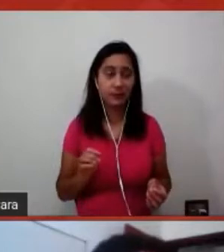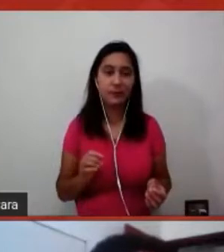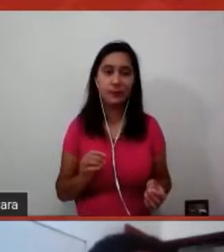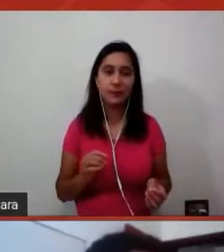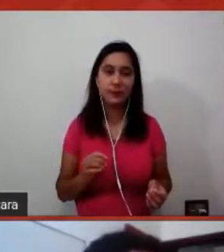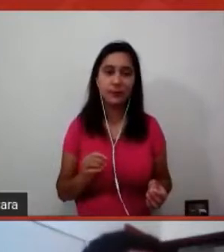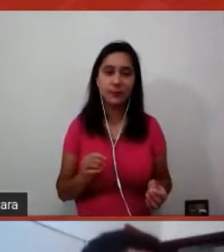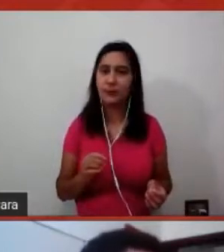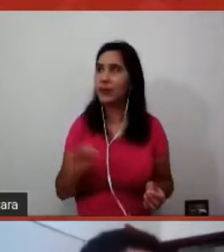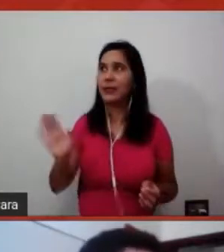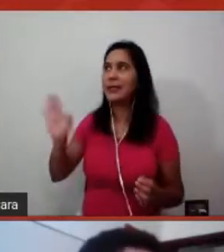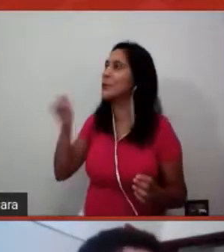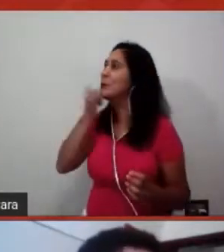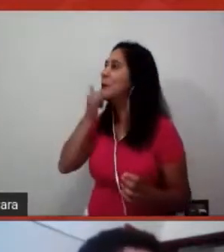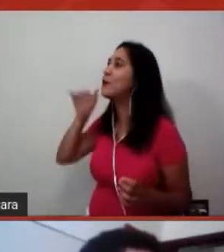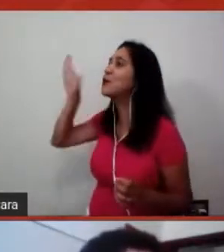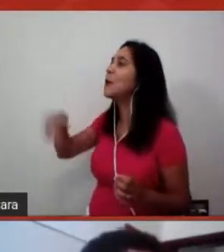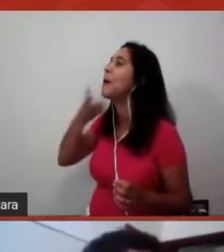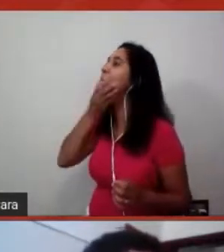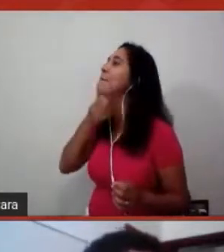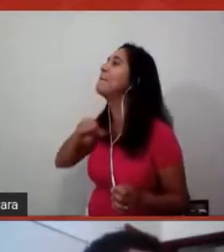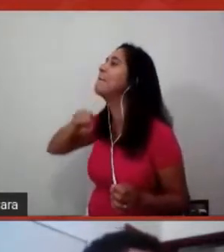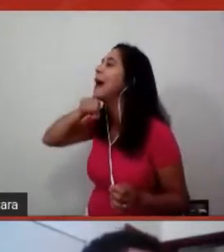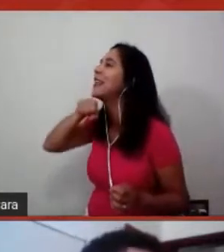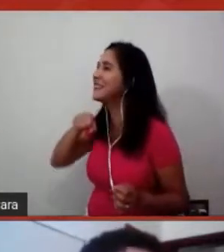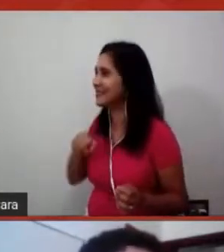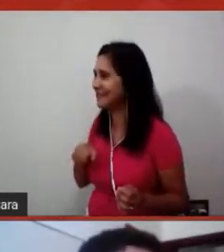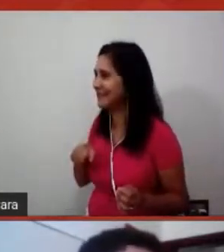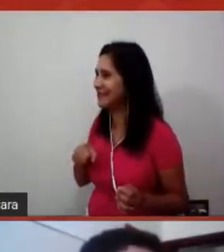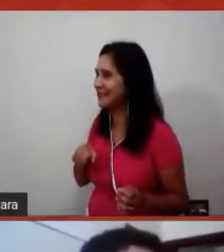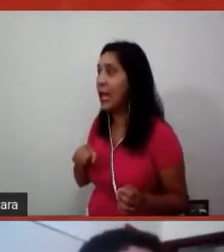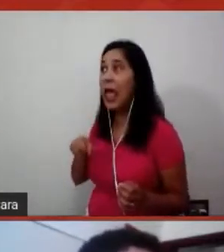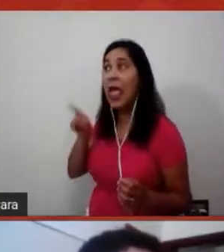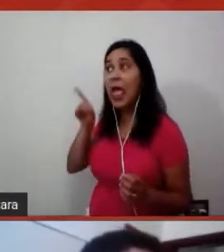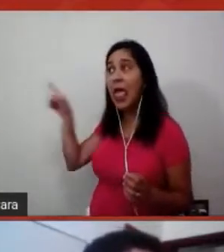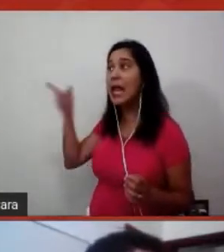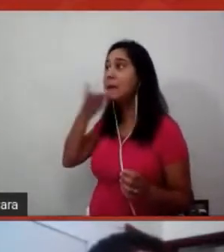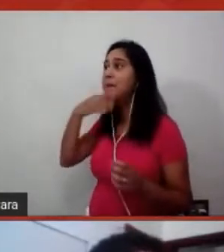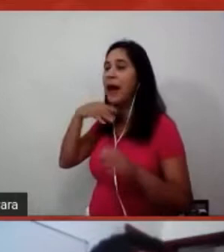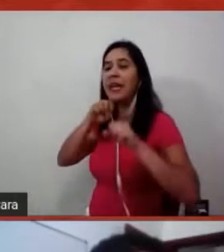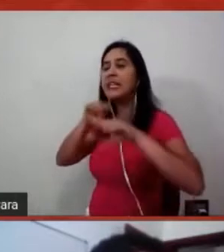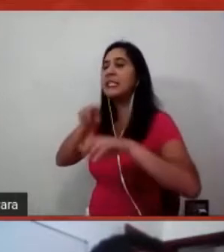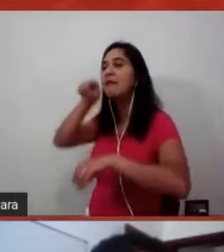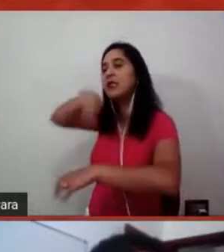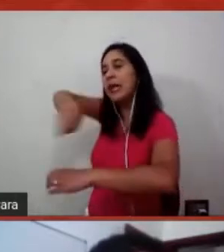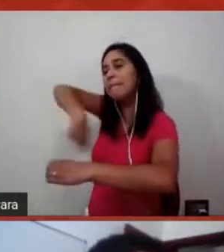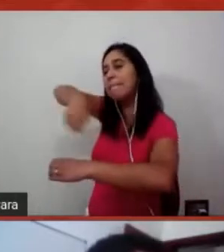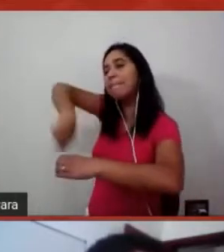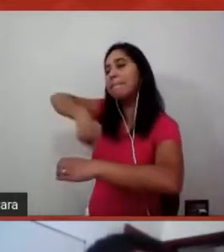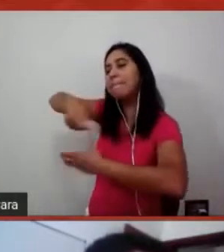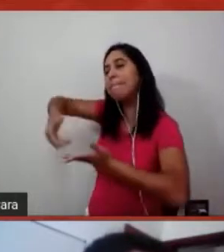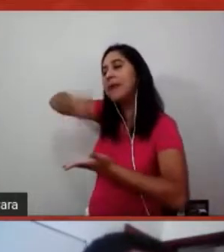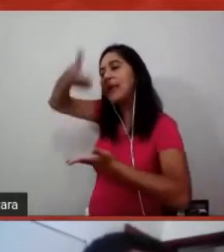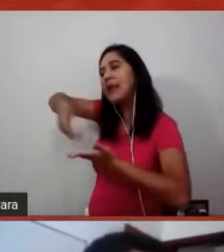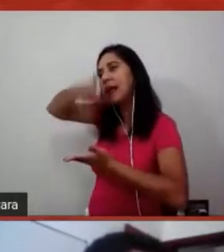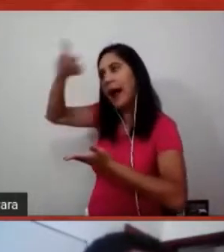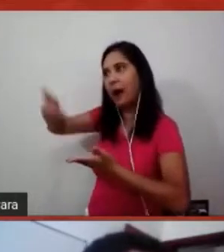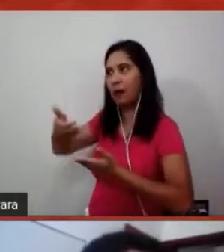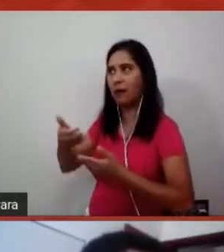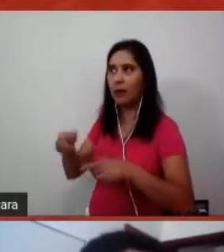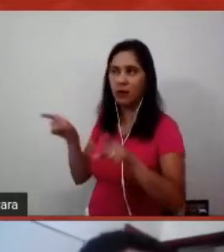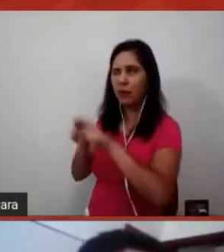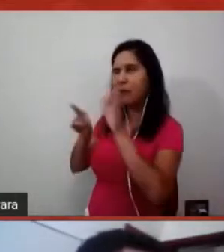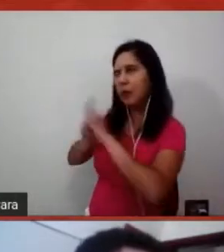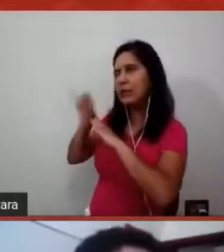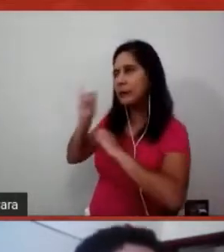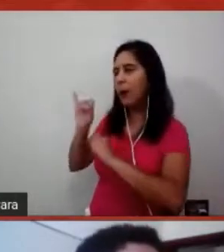Vou chamar o pai. Para ele te ensinar a fazer o mingau. E para saber se a gente pode adotar um